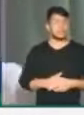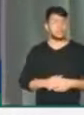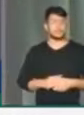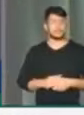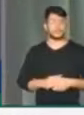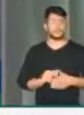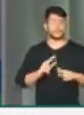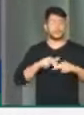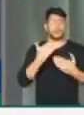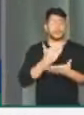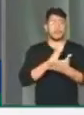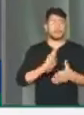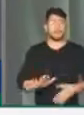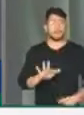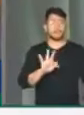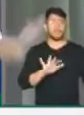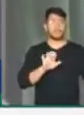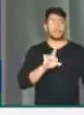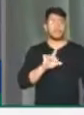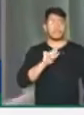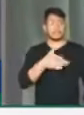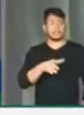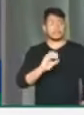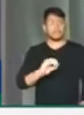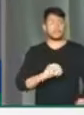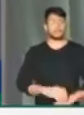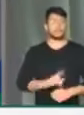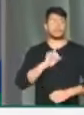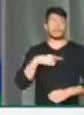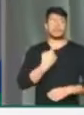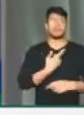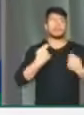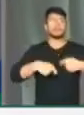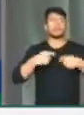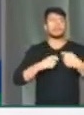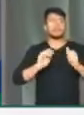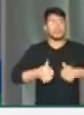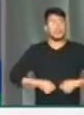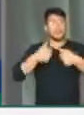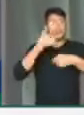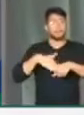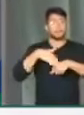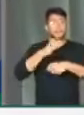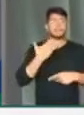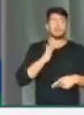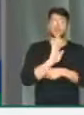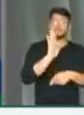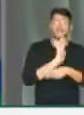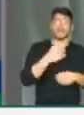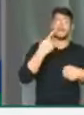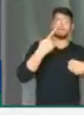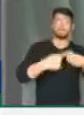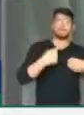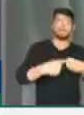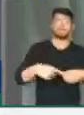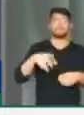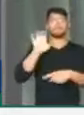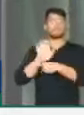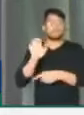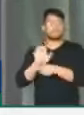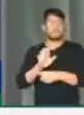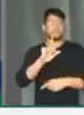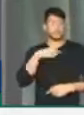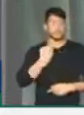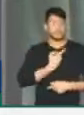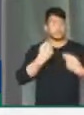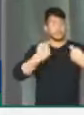com a federação. Nós temos que ampliar nossa pauta federativa para ajudar os estados e municípios. Nós precisamos ampliar